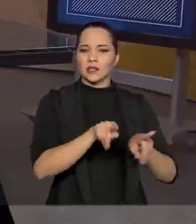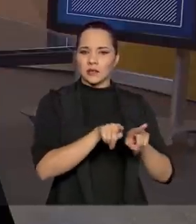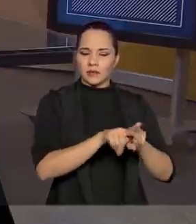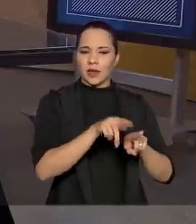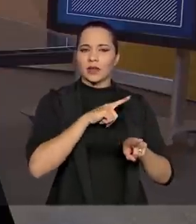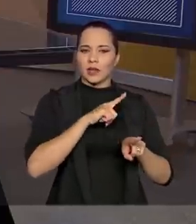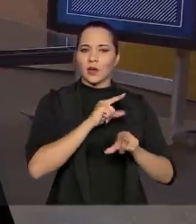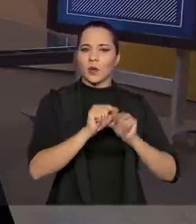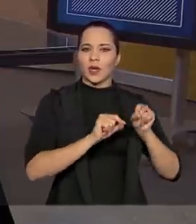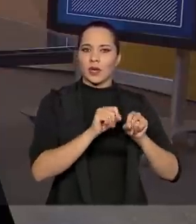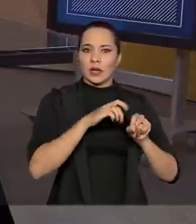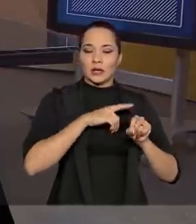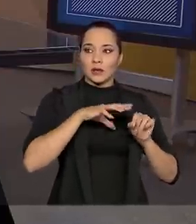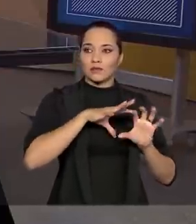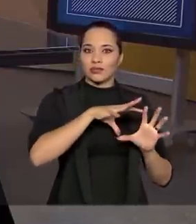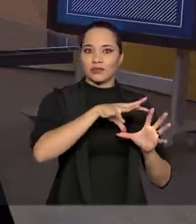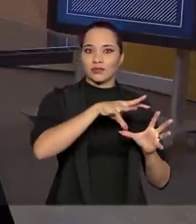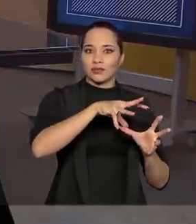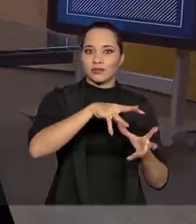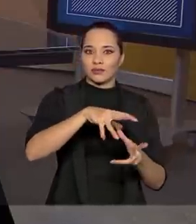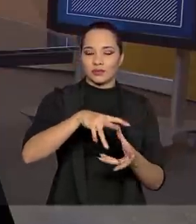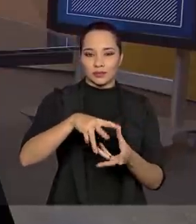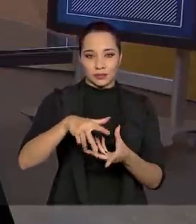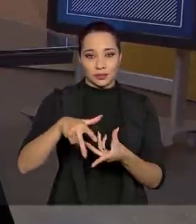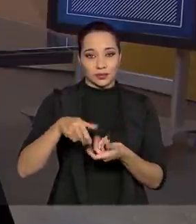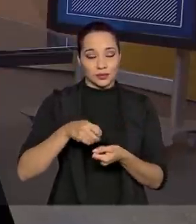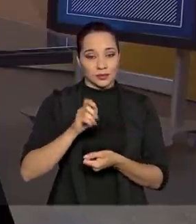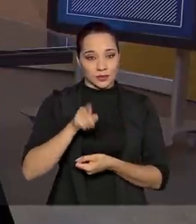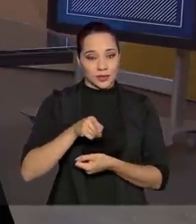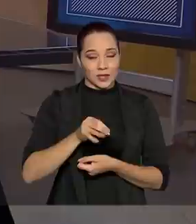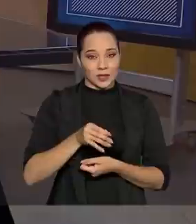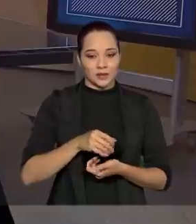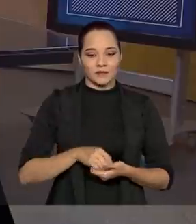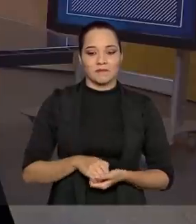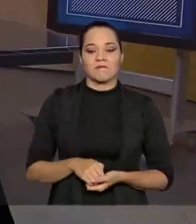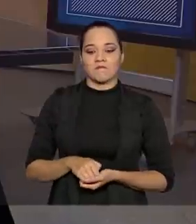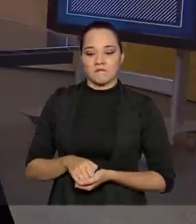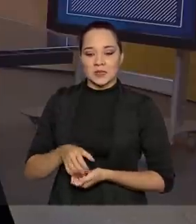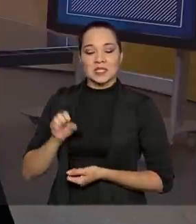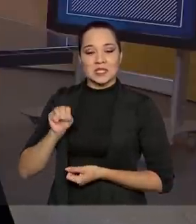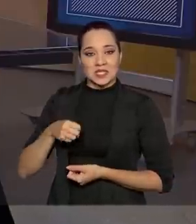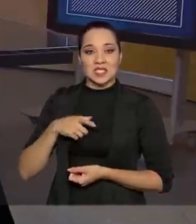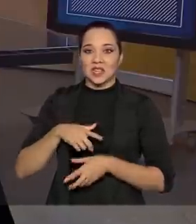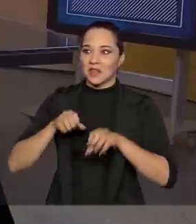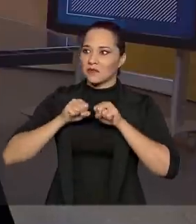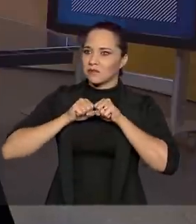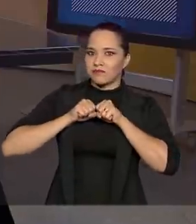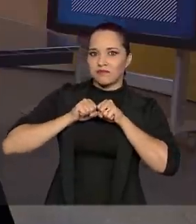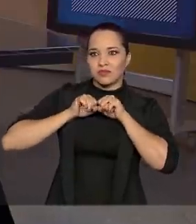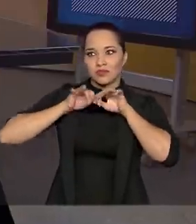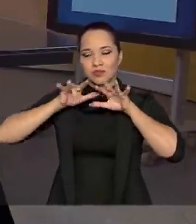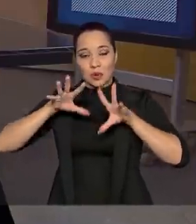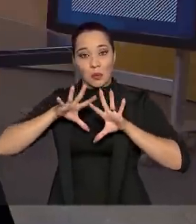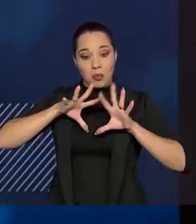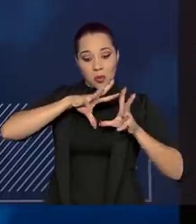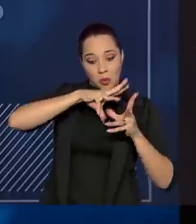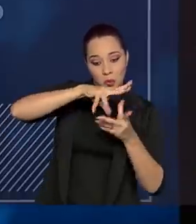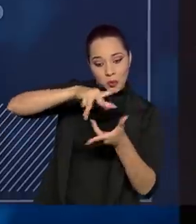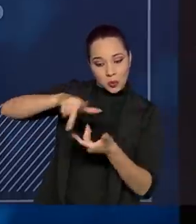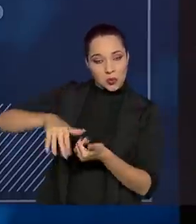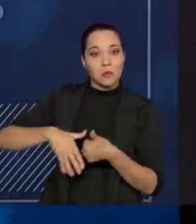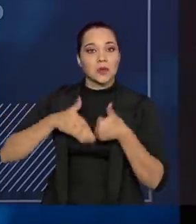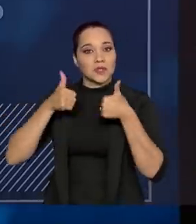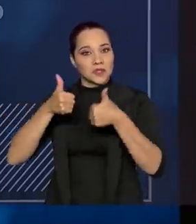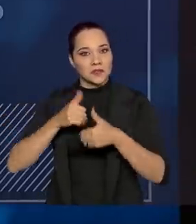está se internacionalizando, podemos dizer assim. Ela teve uma repercussão internacional muito positiva, né? Tanto